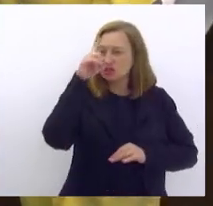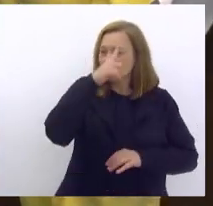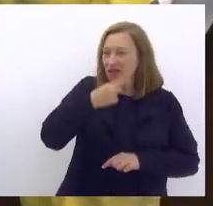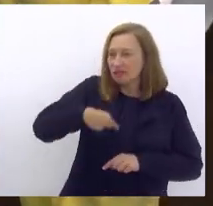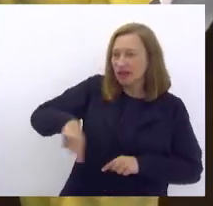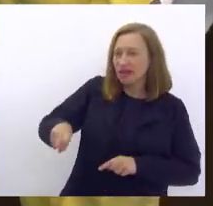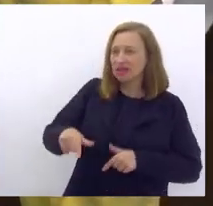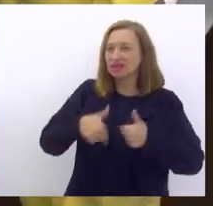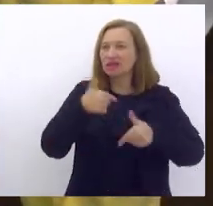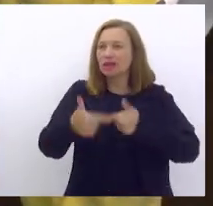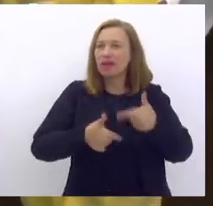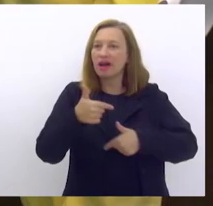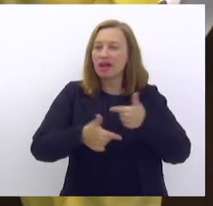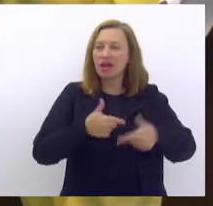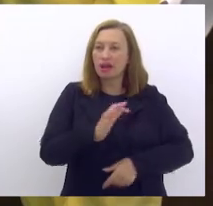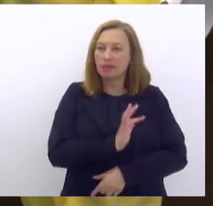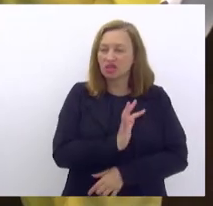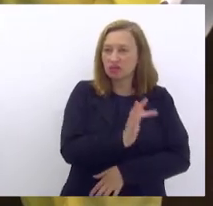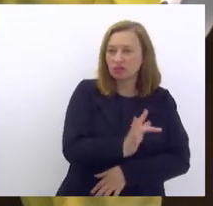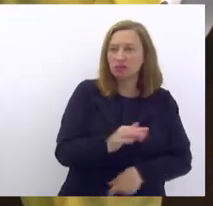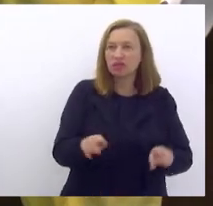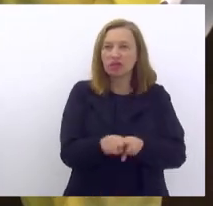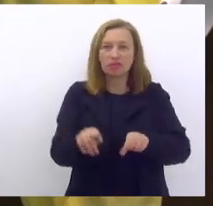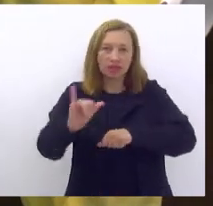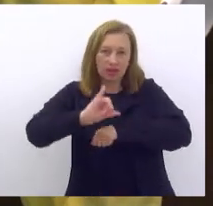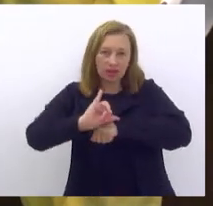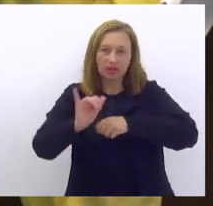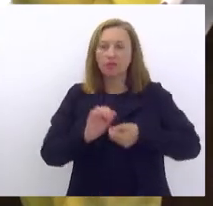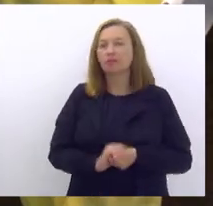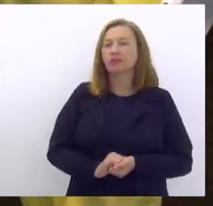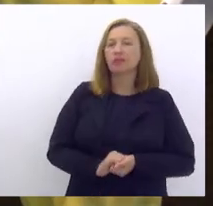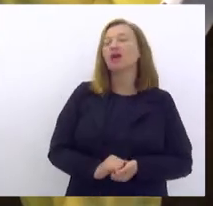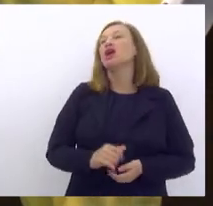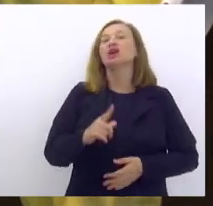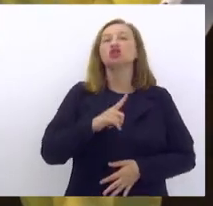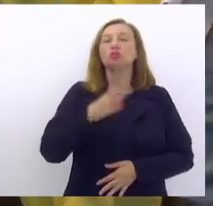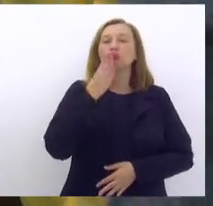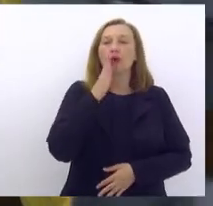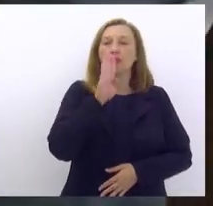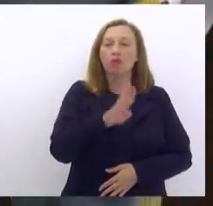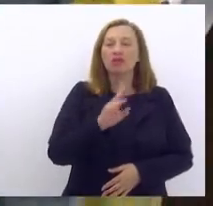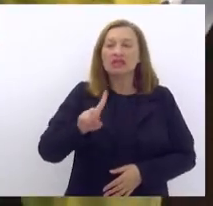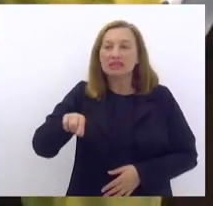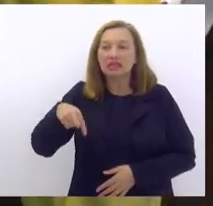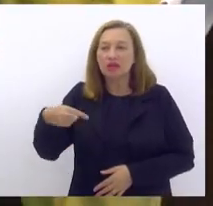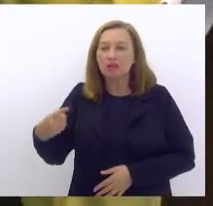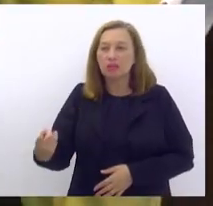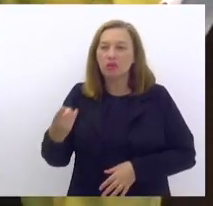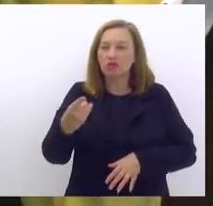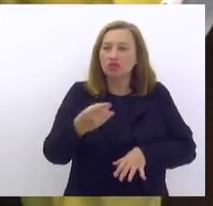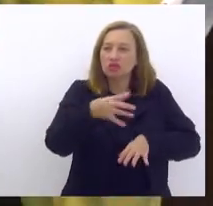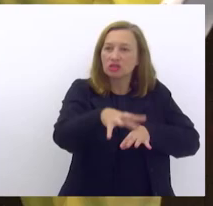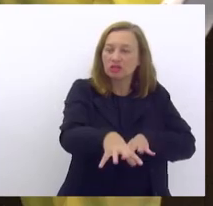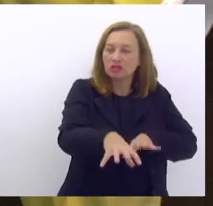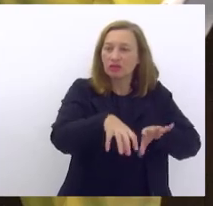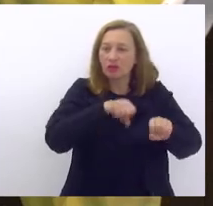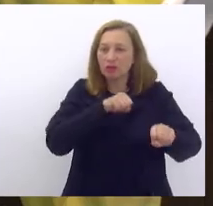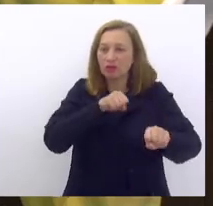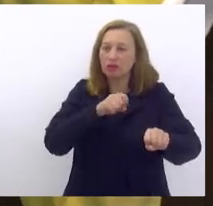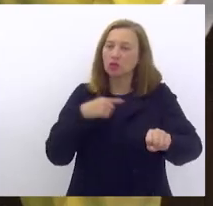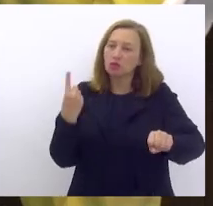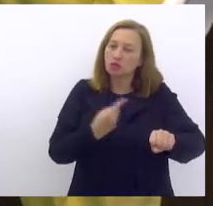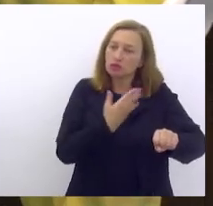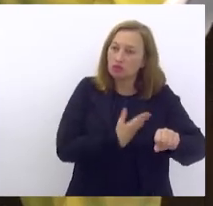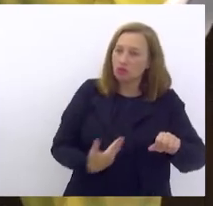para a Baixada Fluminense, na capital. E existia uma promessa que, depois da formatura, o nosso